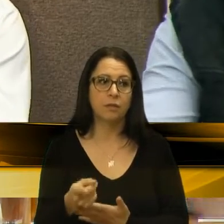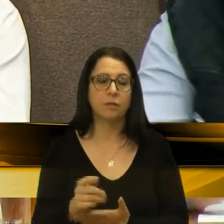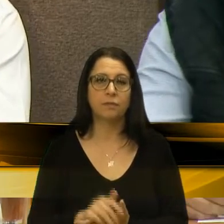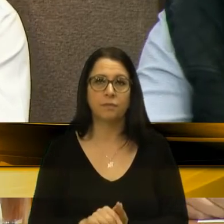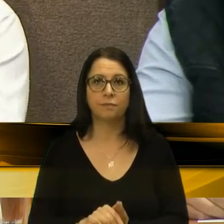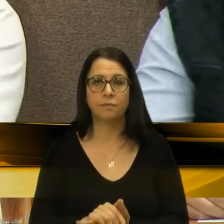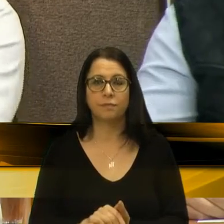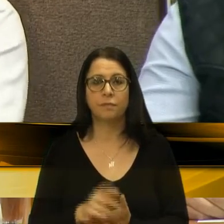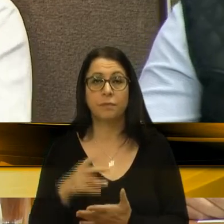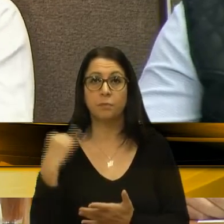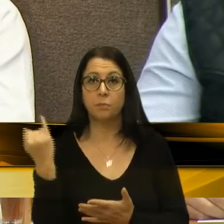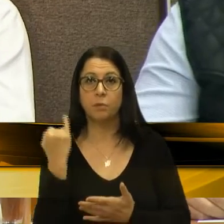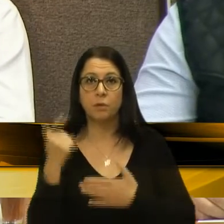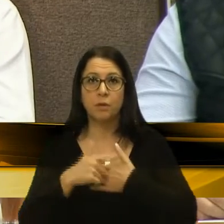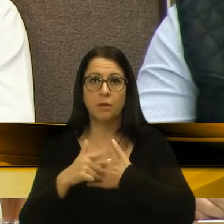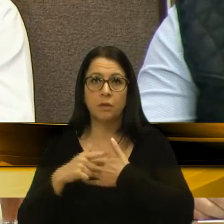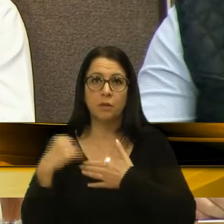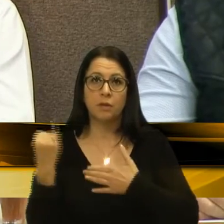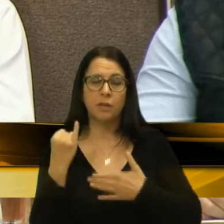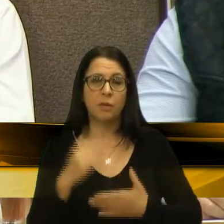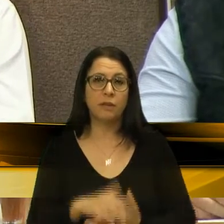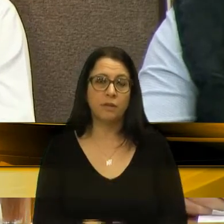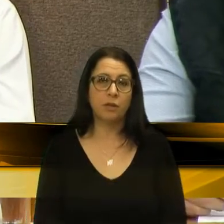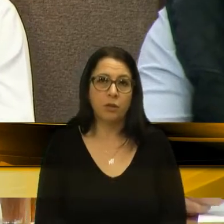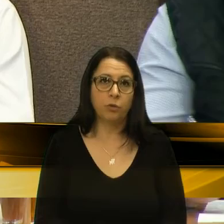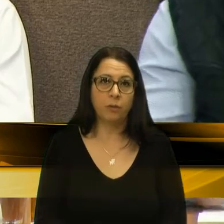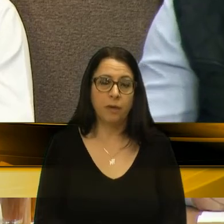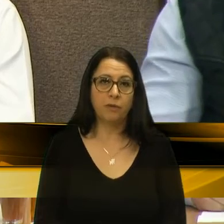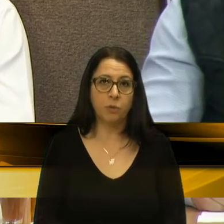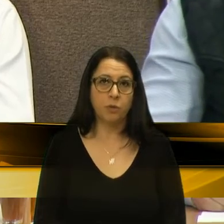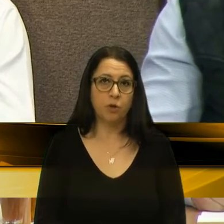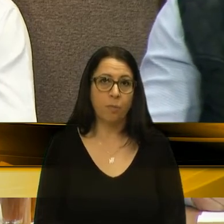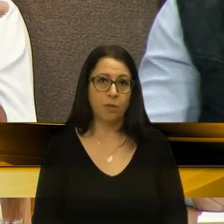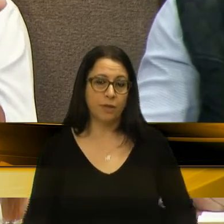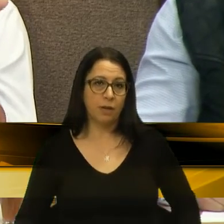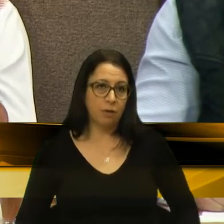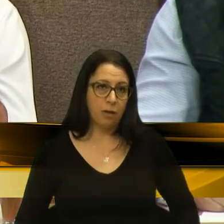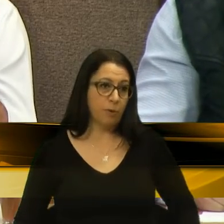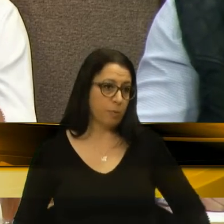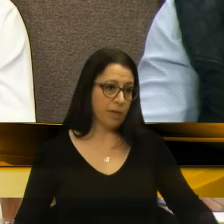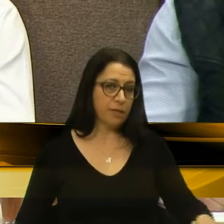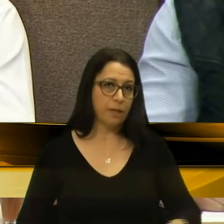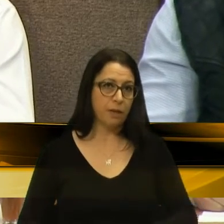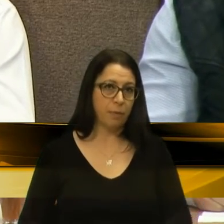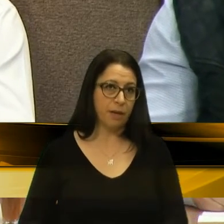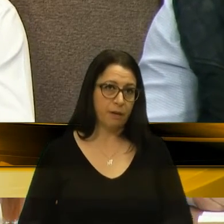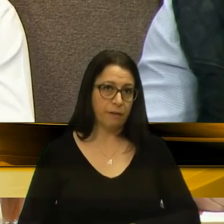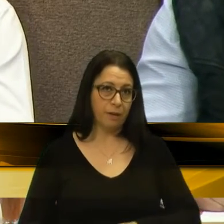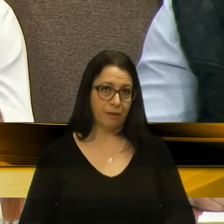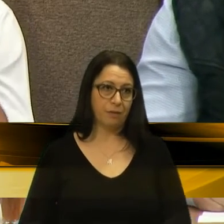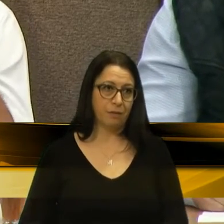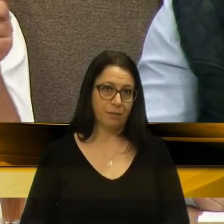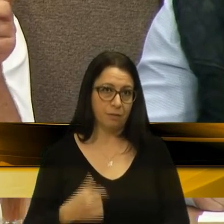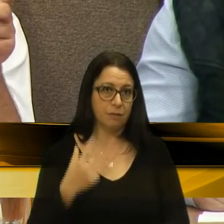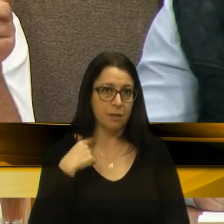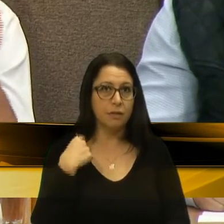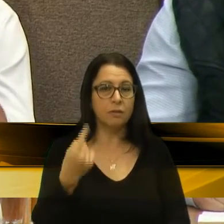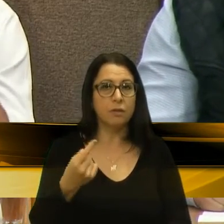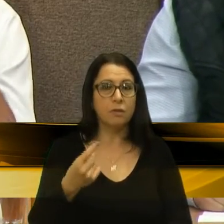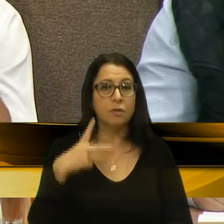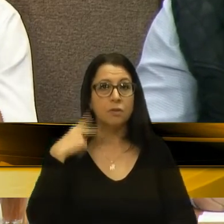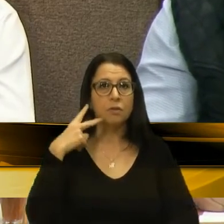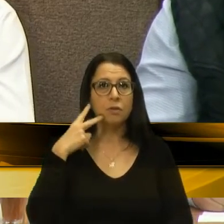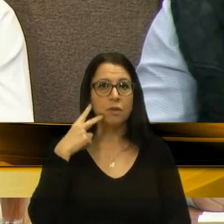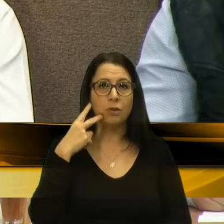papel importante de ajudar o senhor cada vez mais mas no último dia que não estava aqui na sessão da câmara que nós o vereador banda